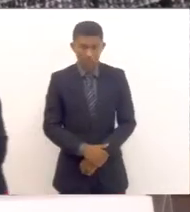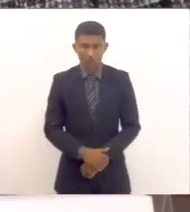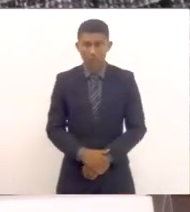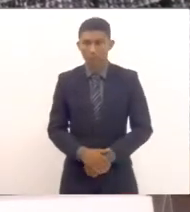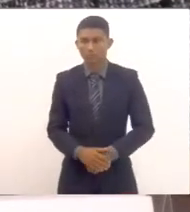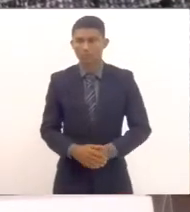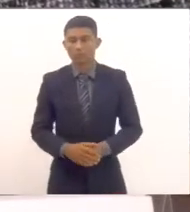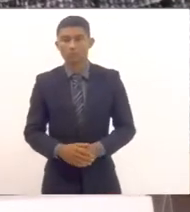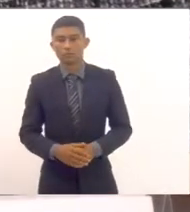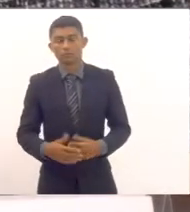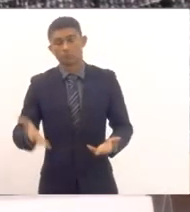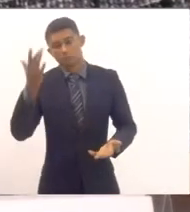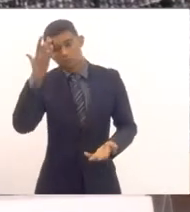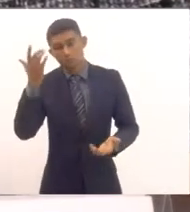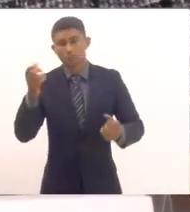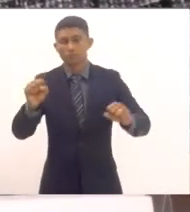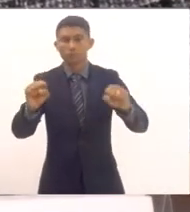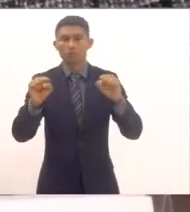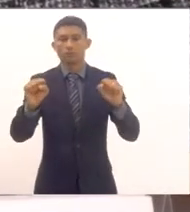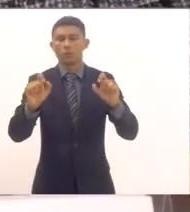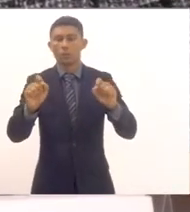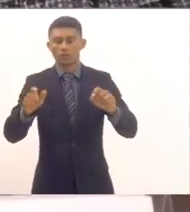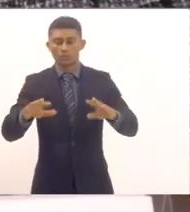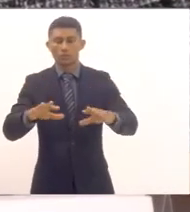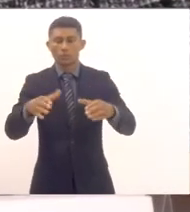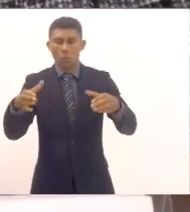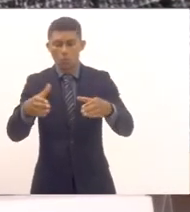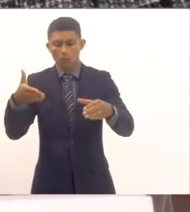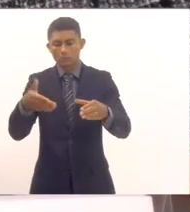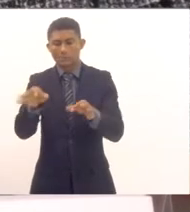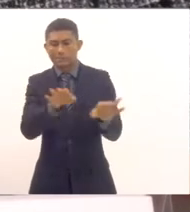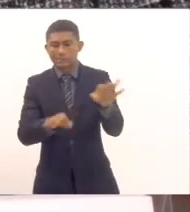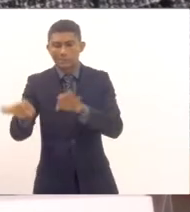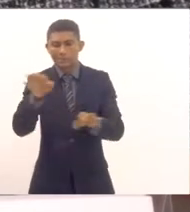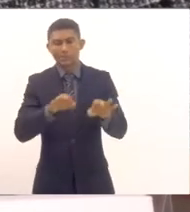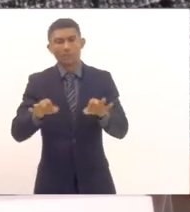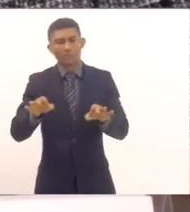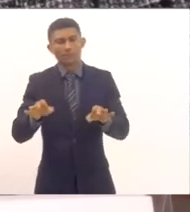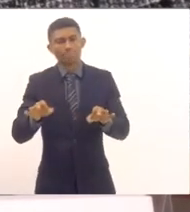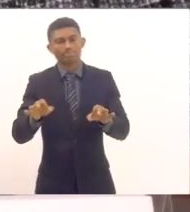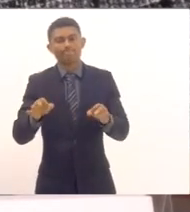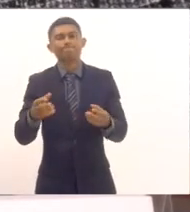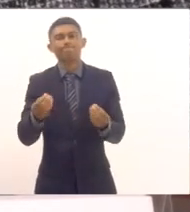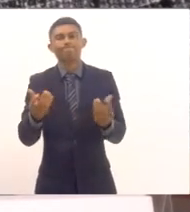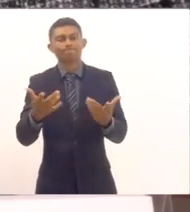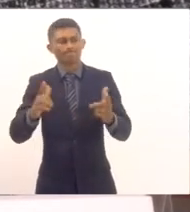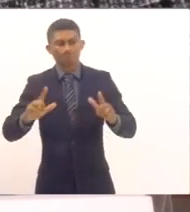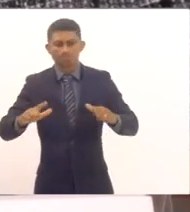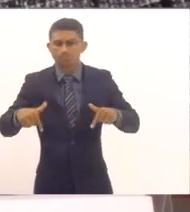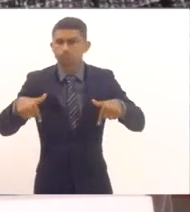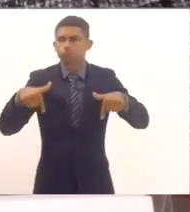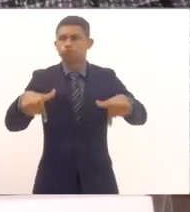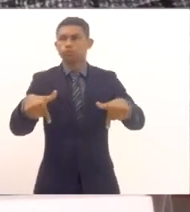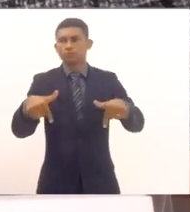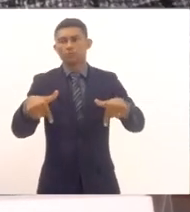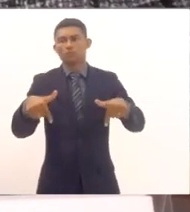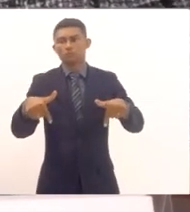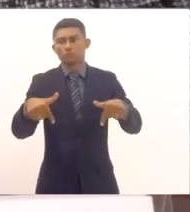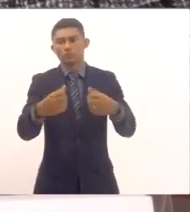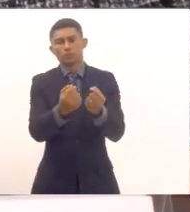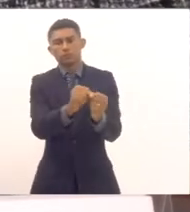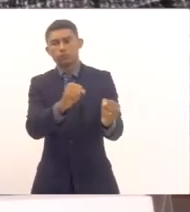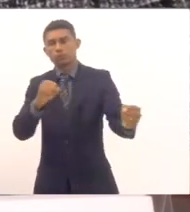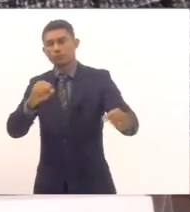meu entendimento podia ter um serviço de inteligência que pudesse fazer uma operação mais Ampla posteriori não naquele momento